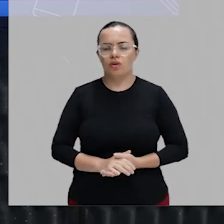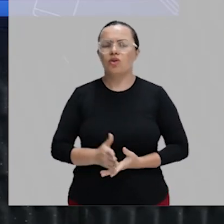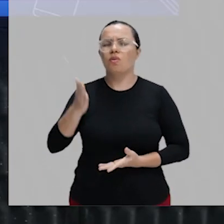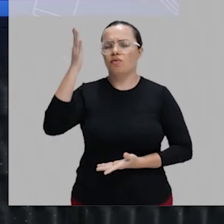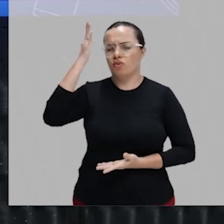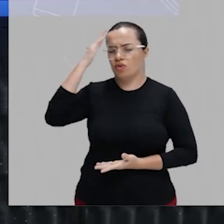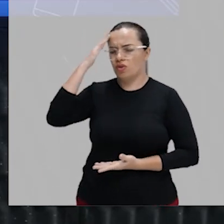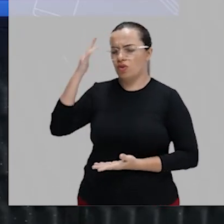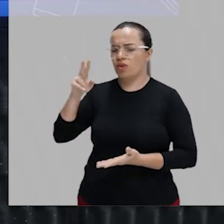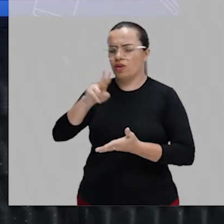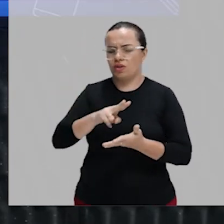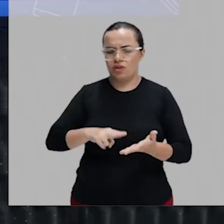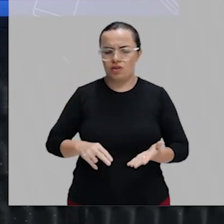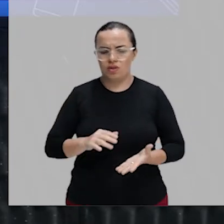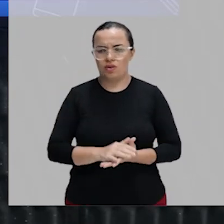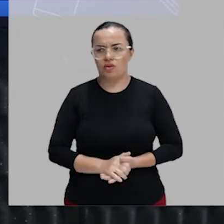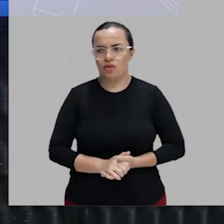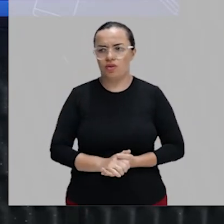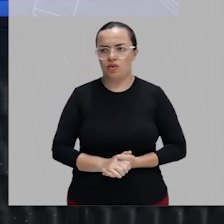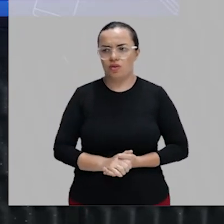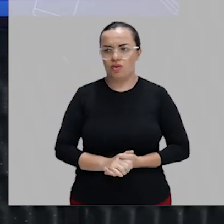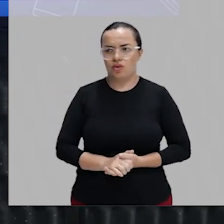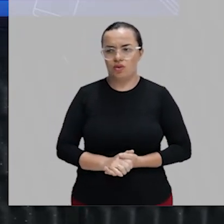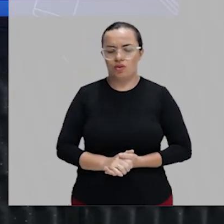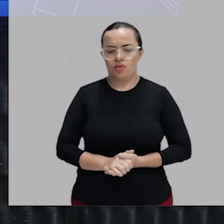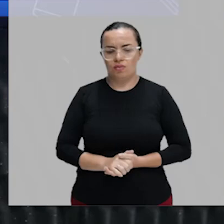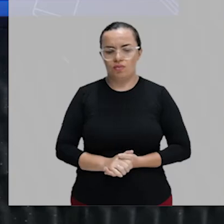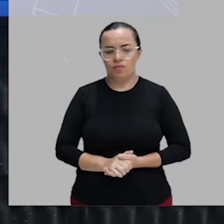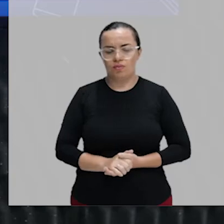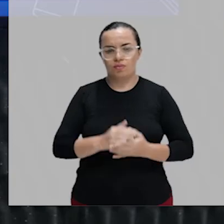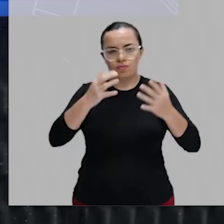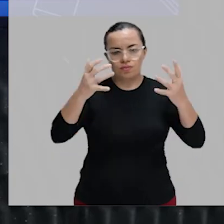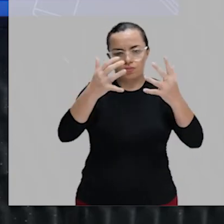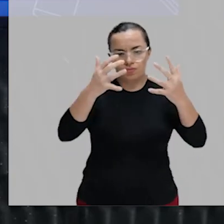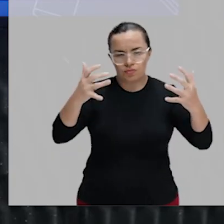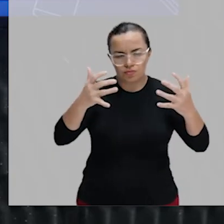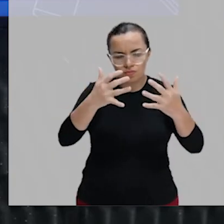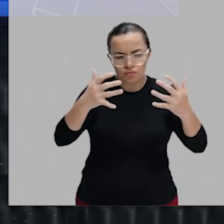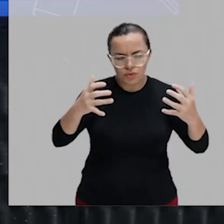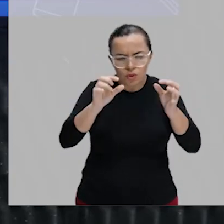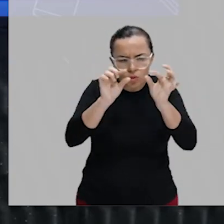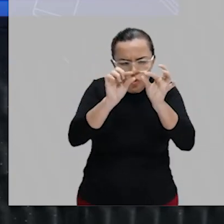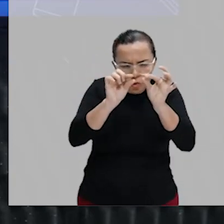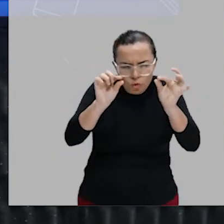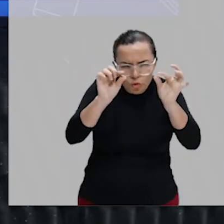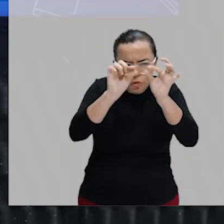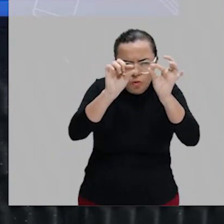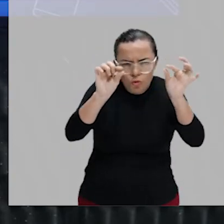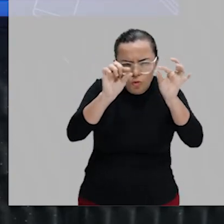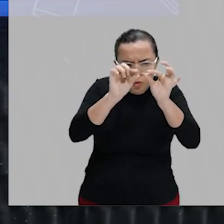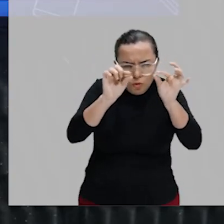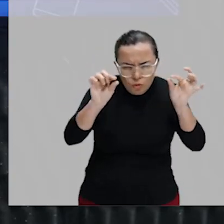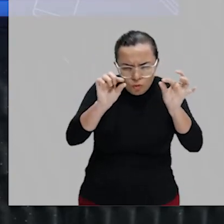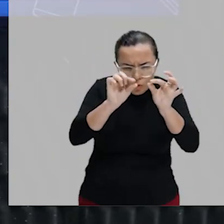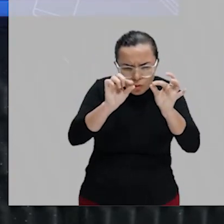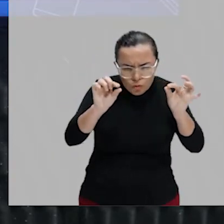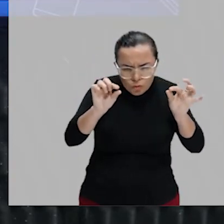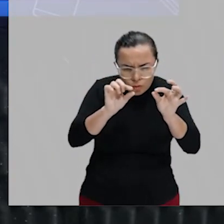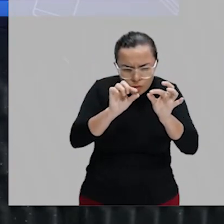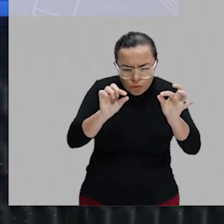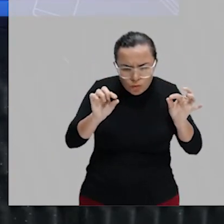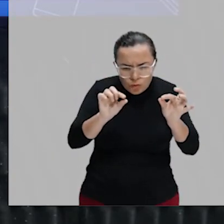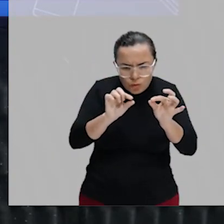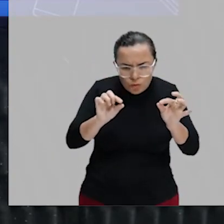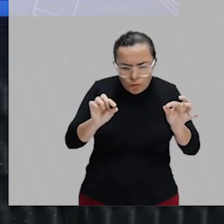finos aqui, ó, esses fios fininhos que estão ligados com os cromossomos? Aqui são os microtúbulos. Como eu mostrei